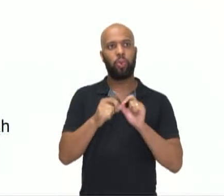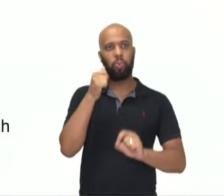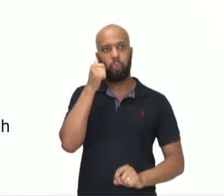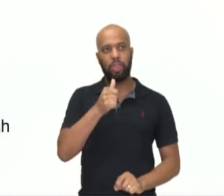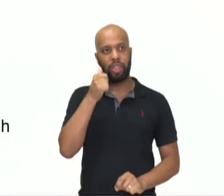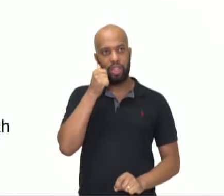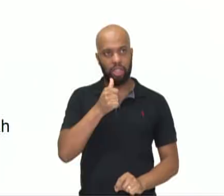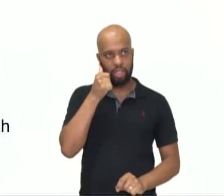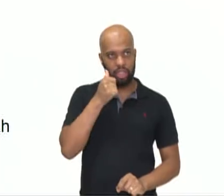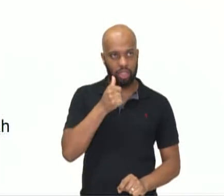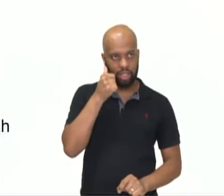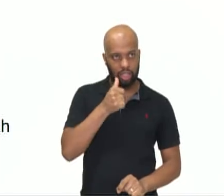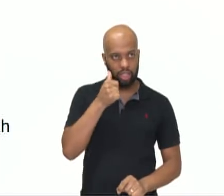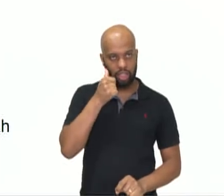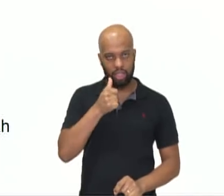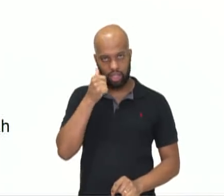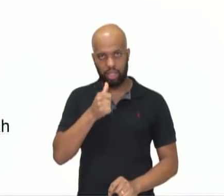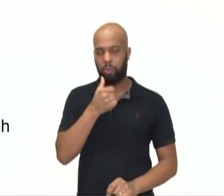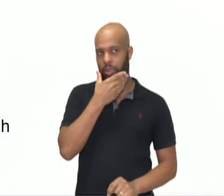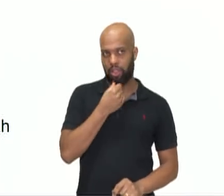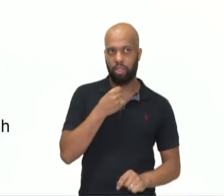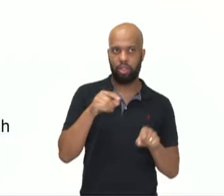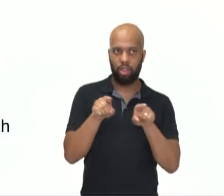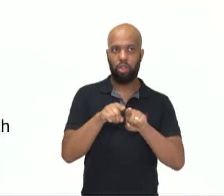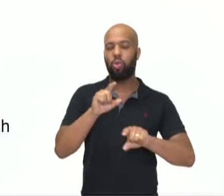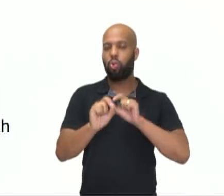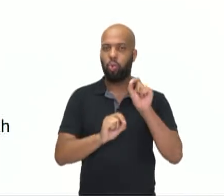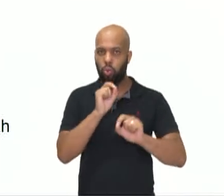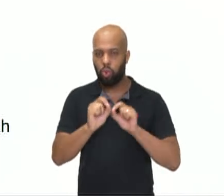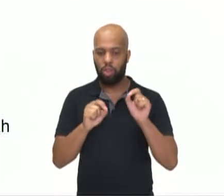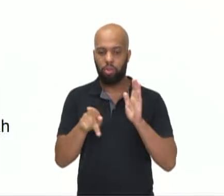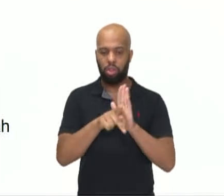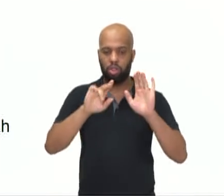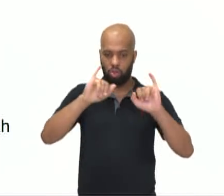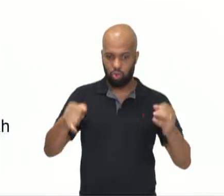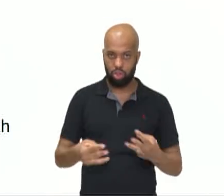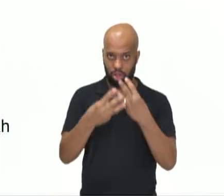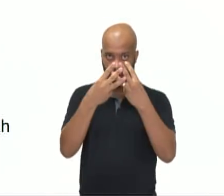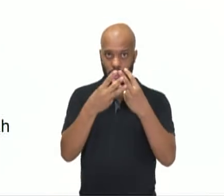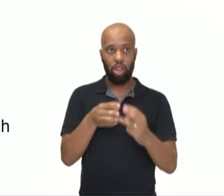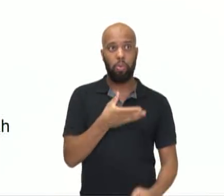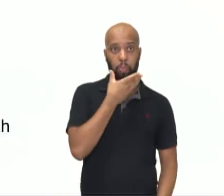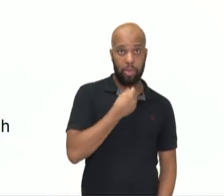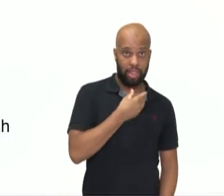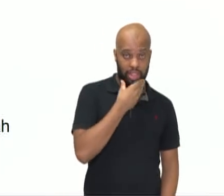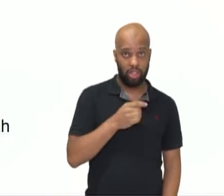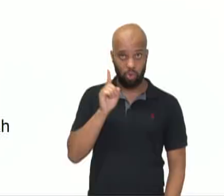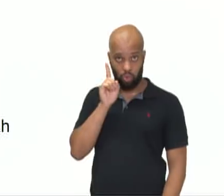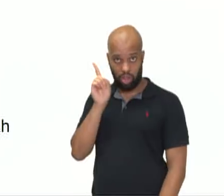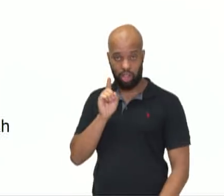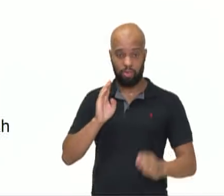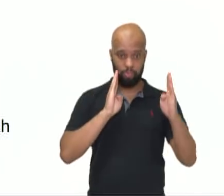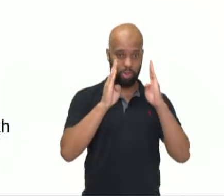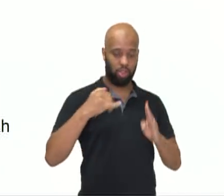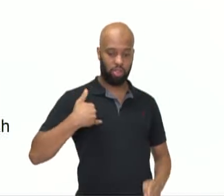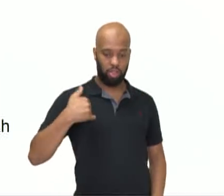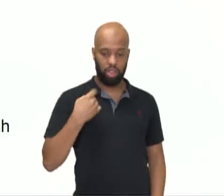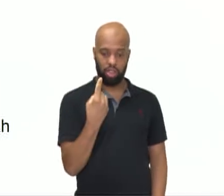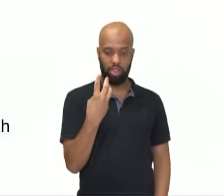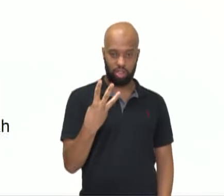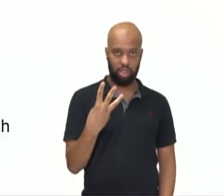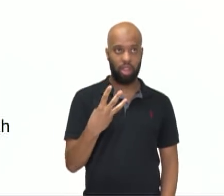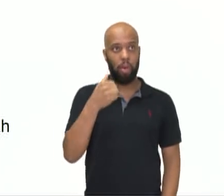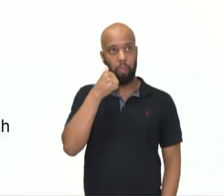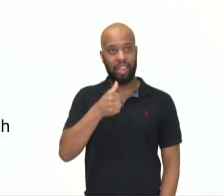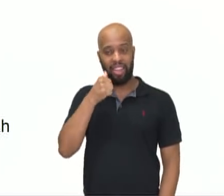Mitzvah para menino, Bar Mitzvah para meninas é um rito de passagem judaico, em que os meninos no Bar Mitzvah, 13 anos, e as meninas no